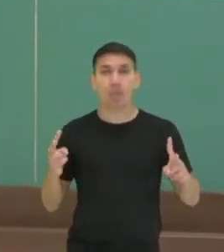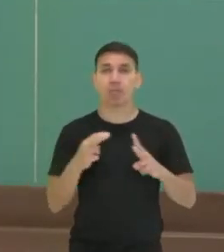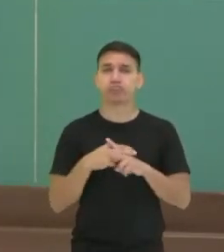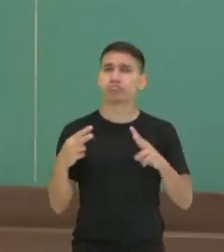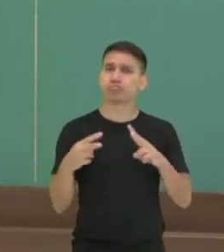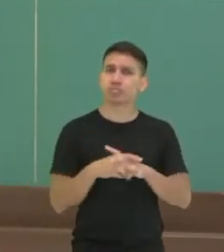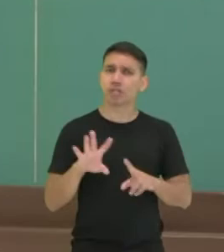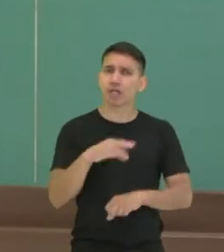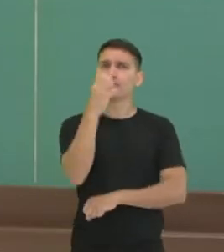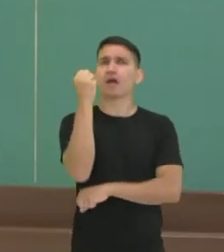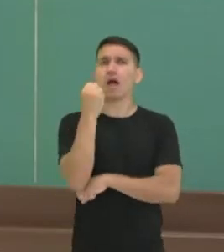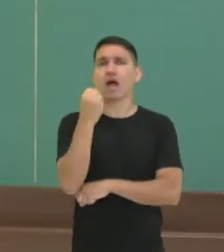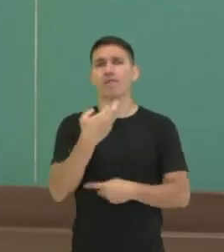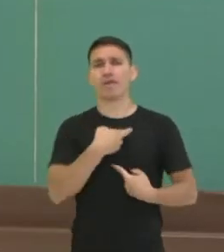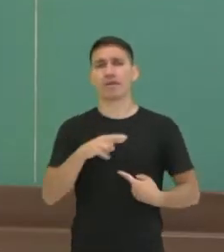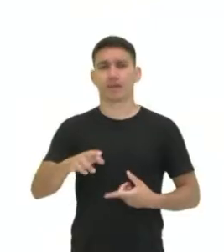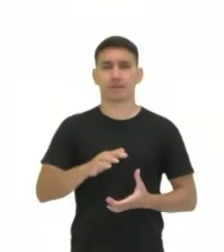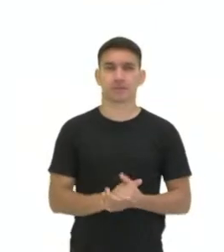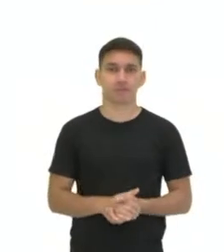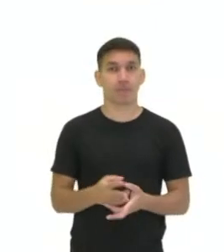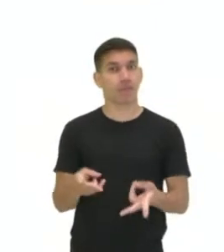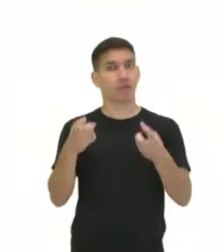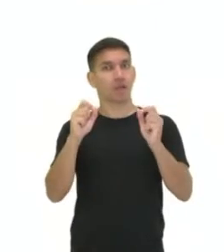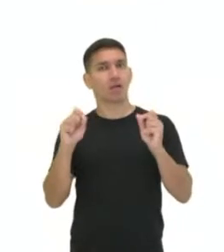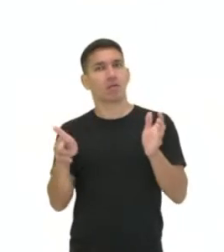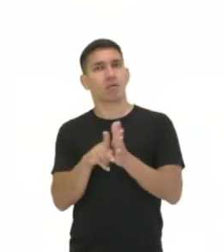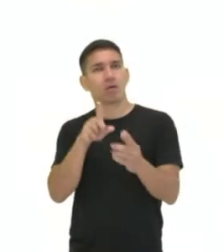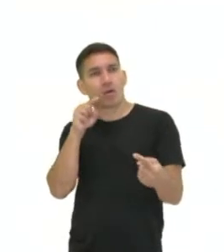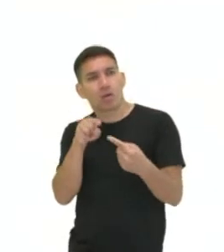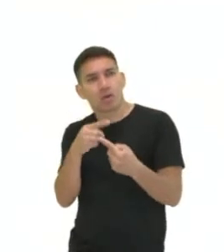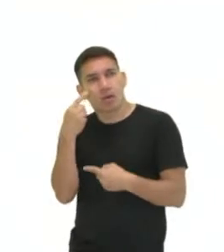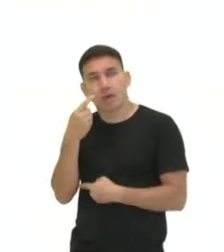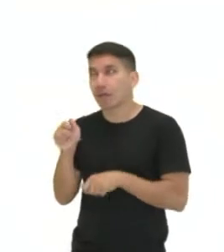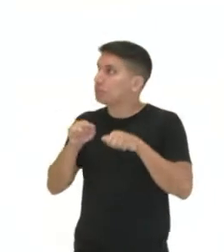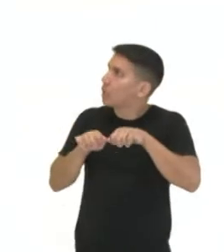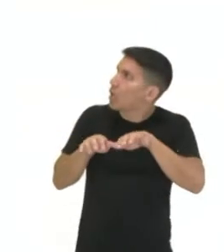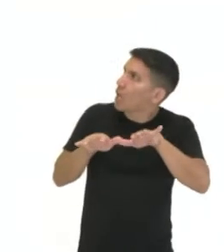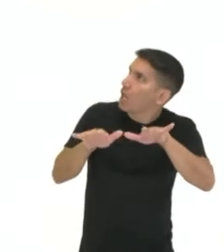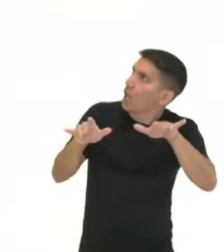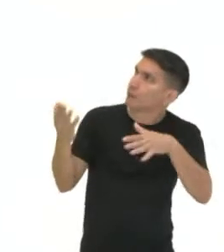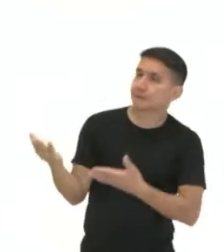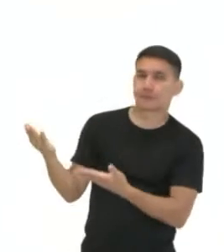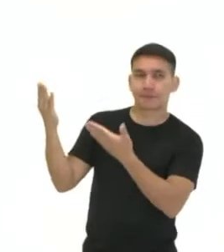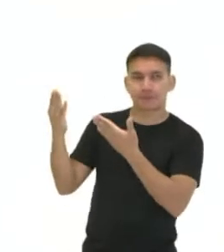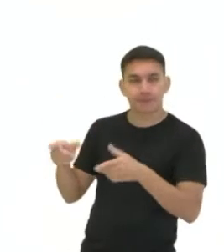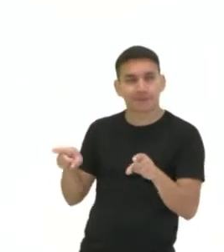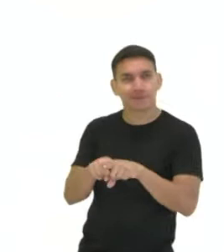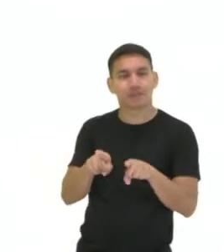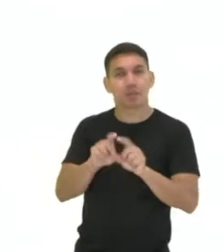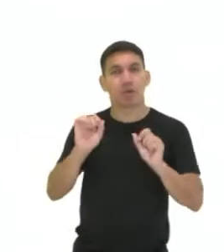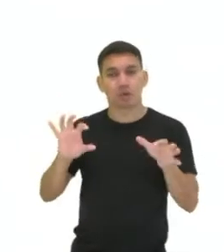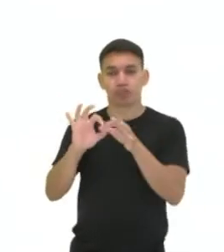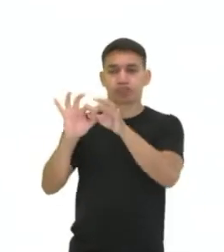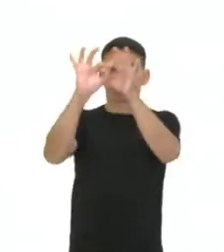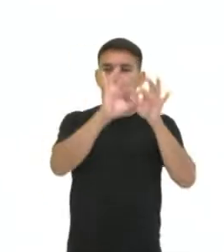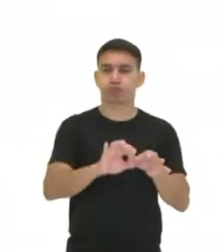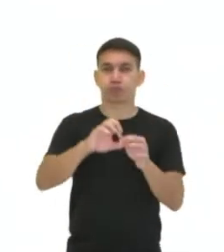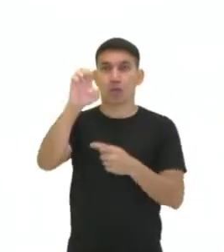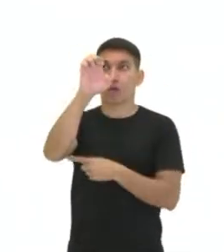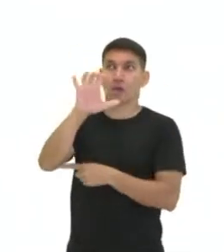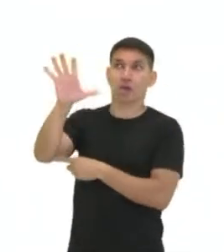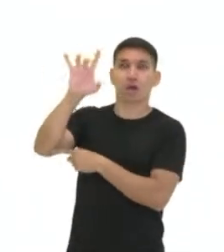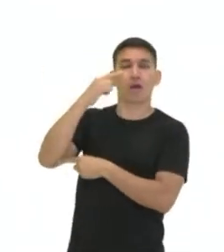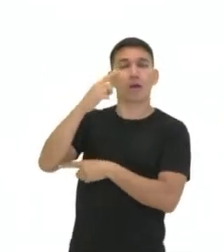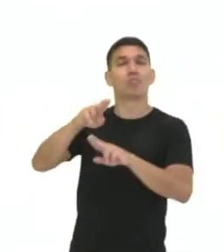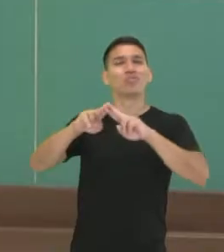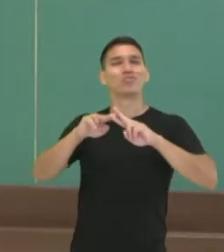religião. Então nós vemos que ele teve como objetivo aumentar seu domínio territorial e poder, unindo a Europa num continente. Ele é conhecido como o